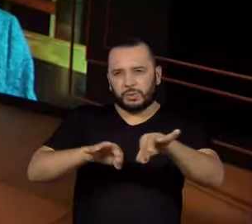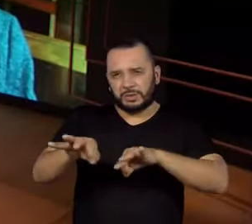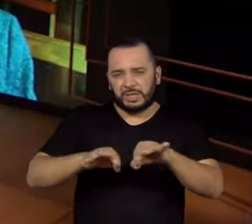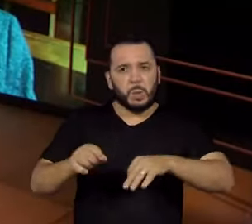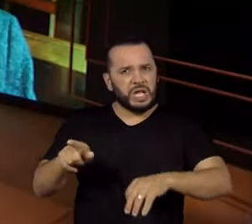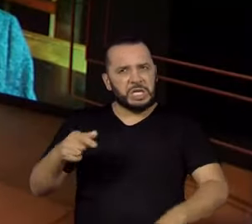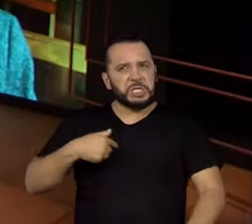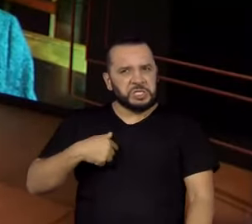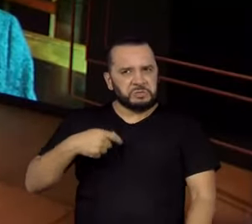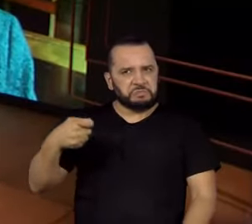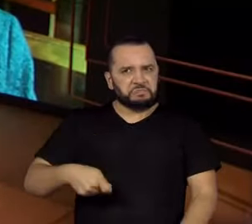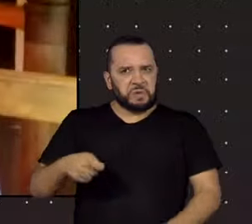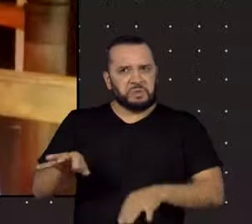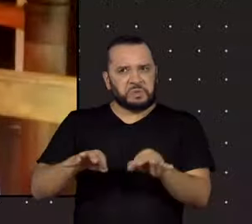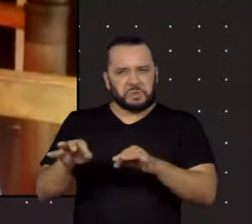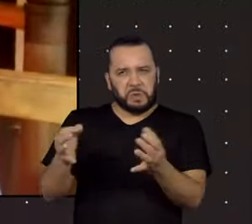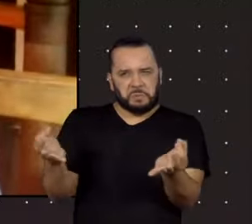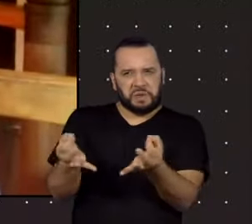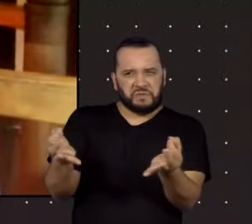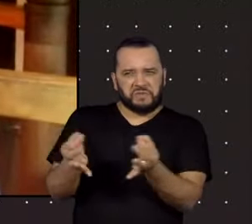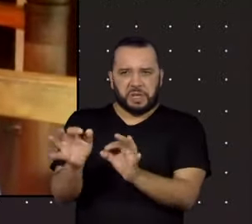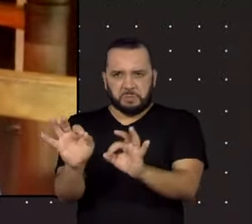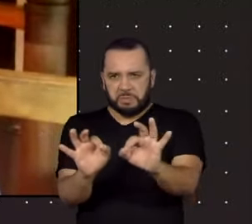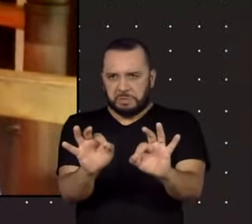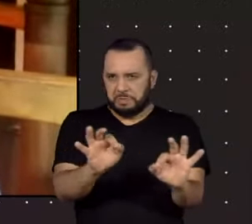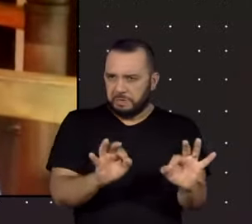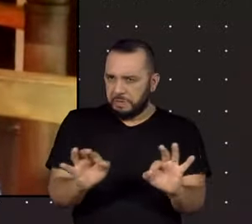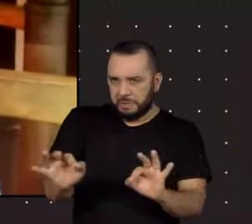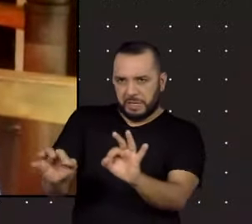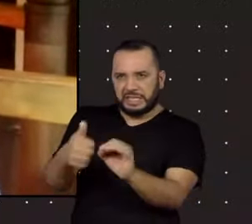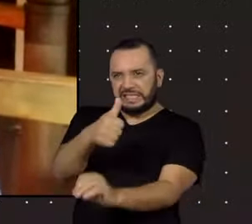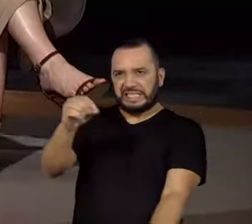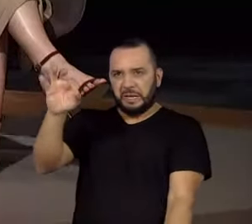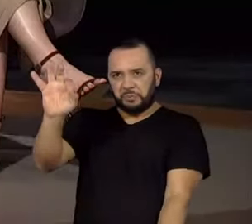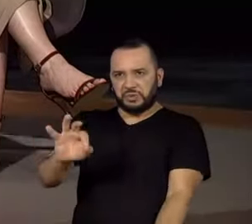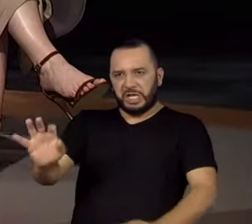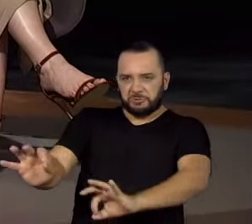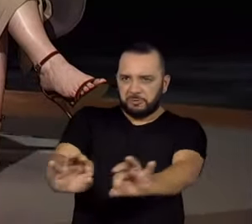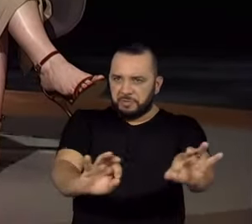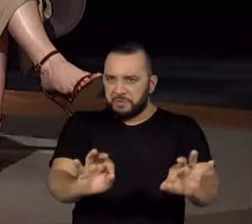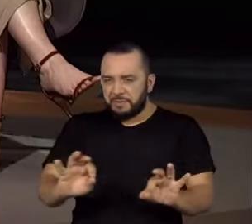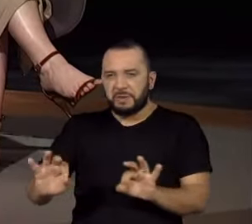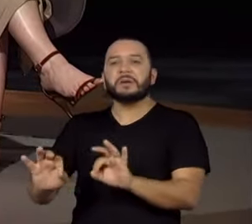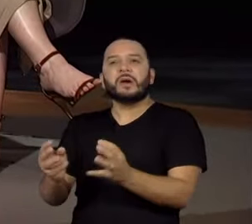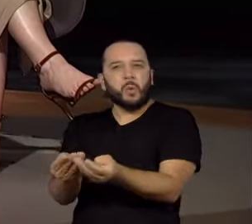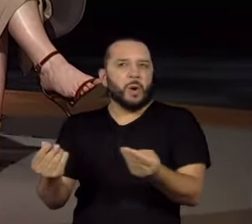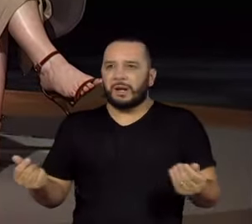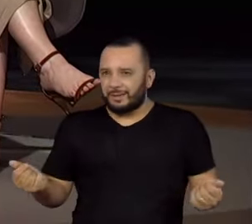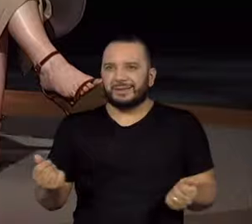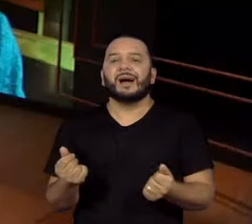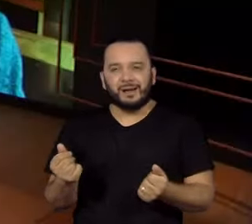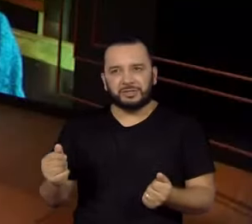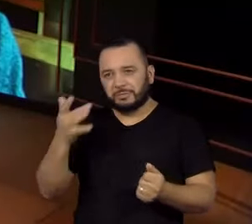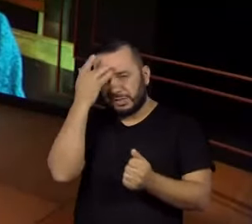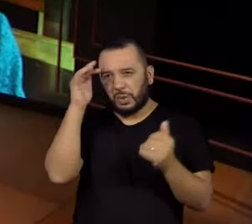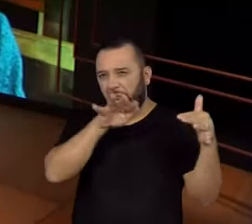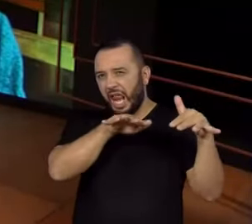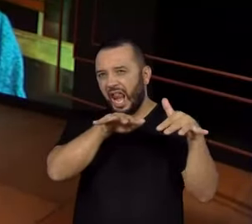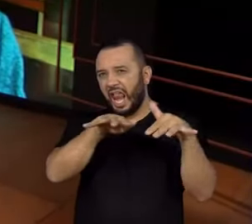rigor fora do comum, não deixava passar nada que não tivesse 100% com as suas ideias, mostrou que quanto melhor era a qualidade, maior era a audiência. Foi um